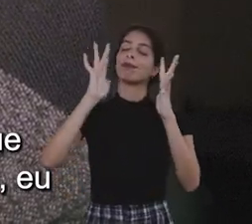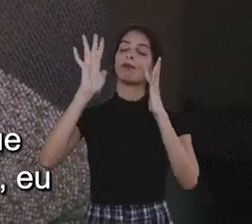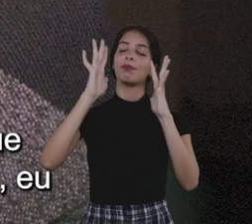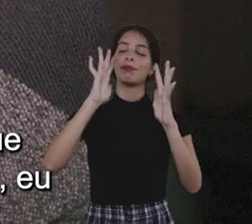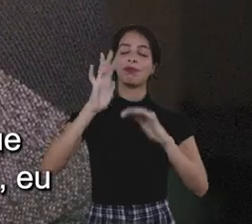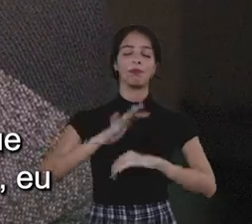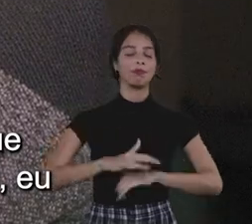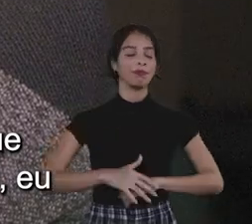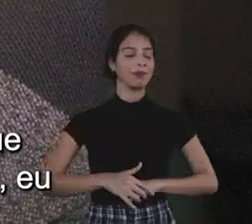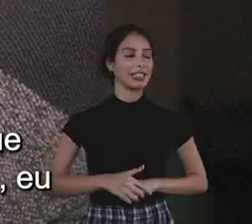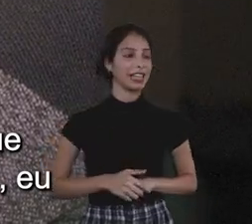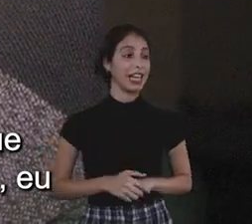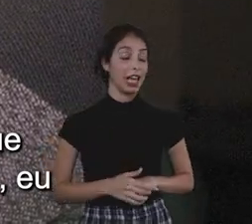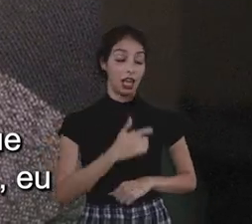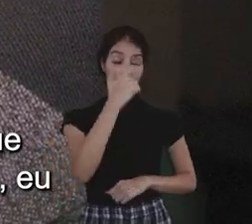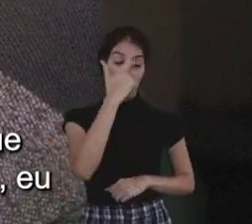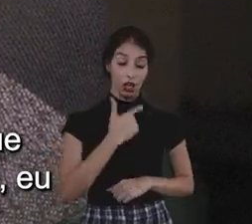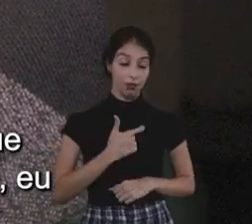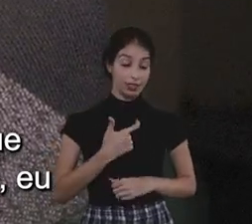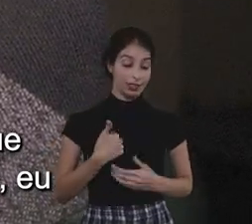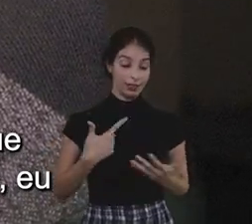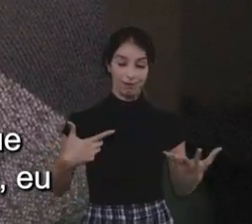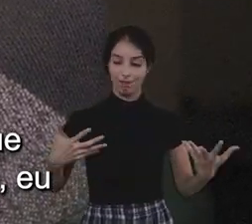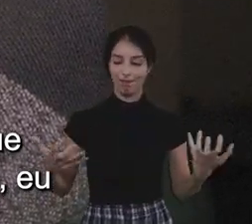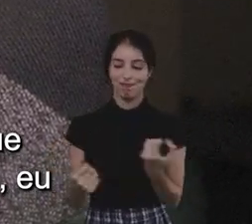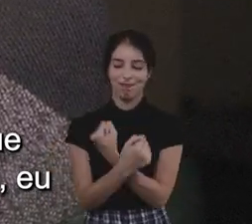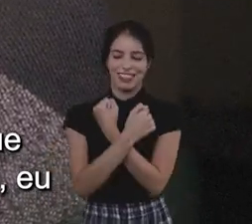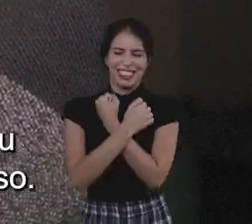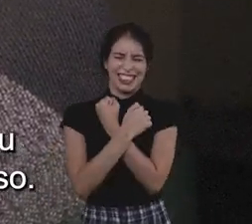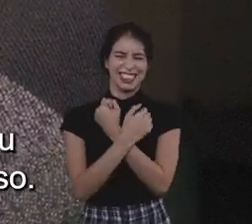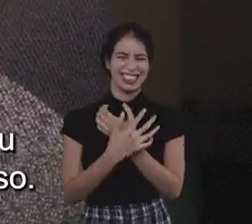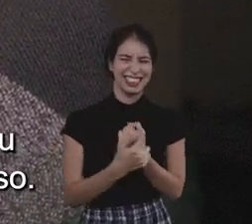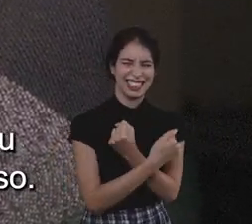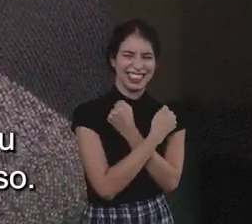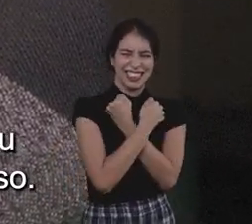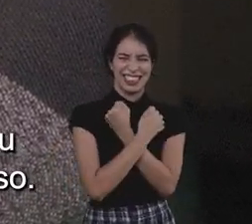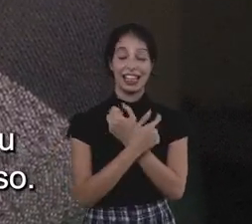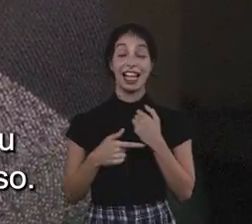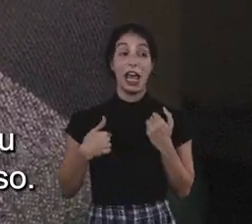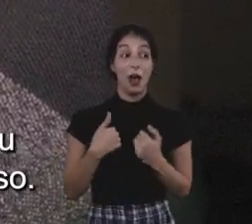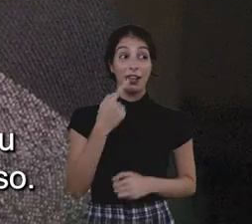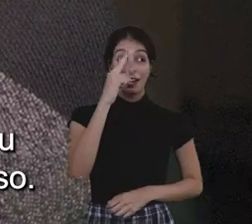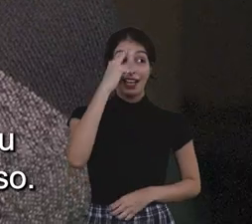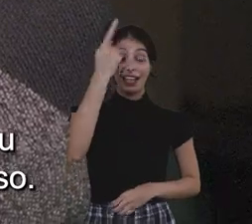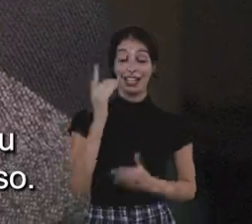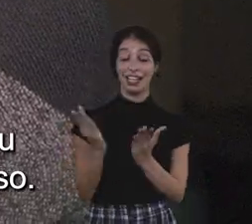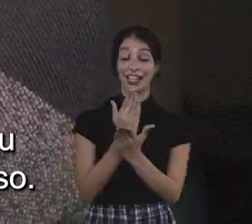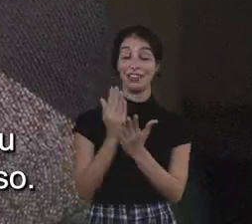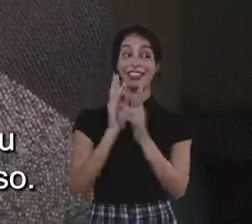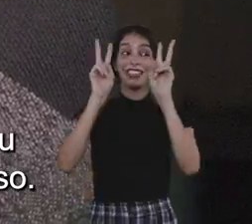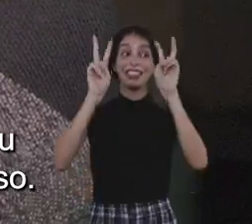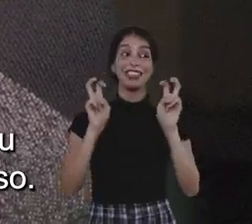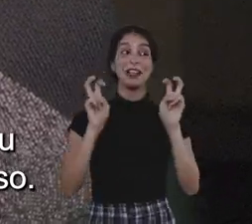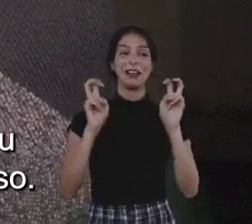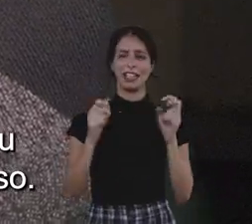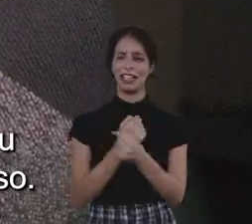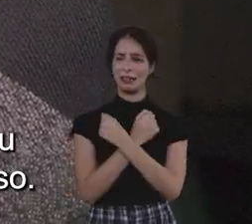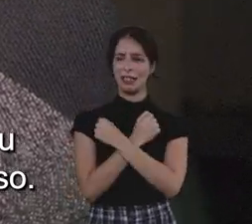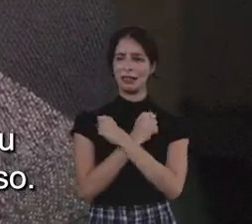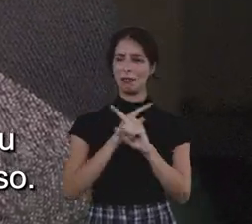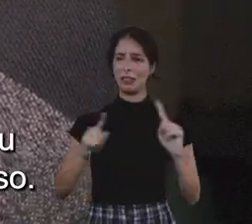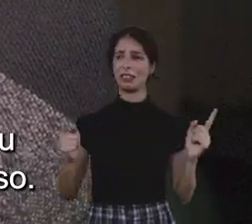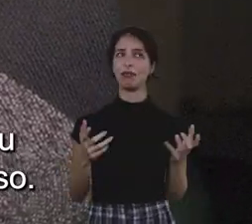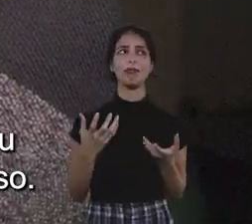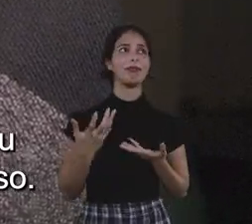que assim eu sou uma pessoa muito abraca sabe eu inventei um livro com título de abraço depois eu fui correr atrás de